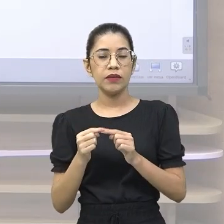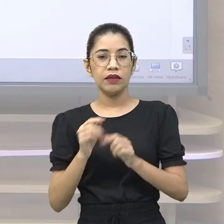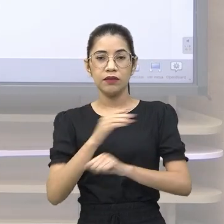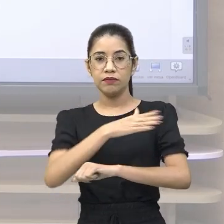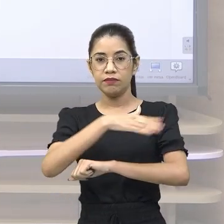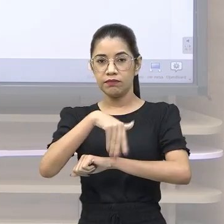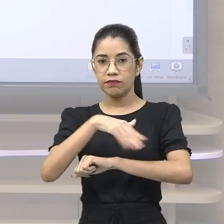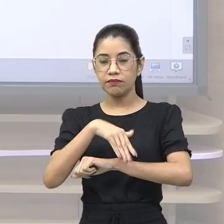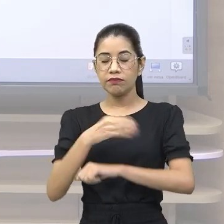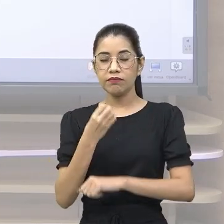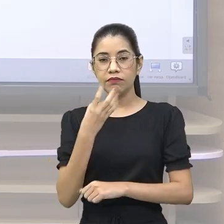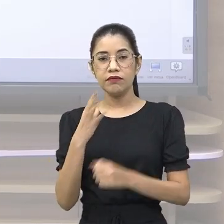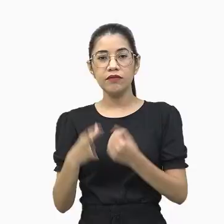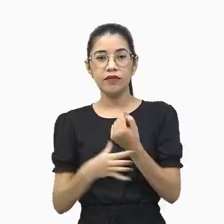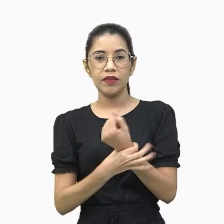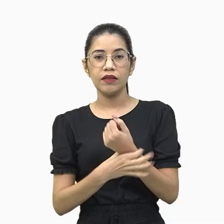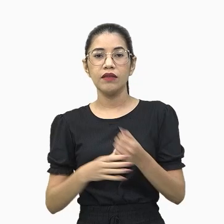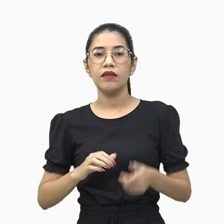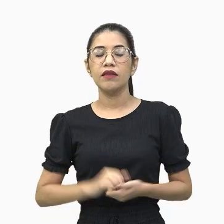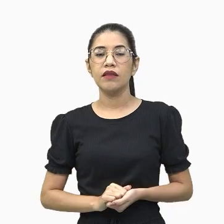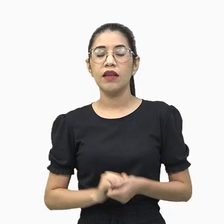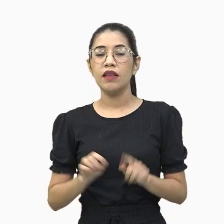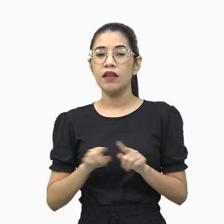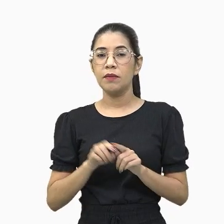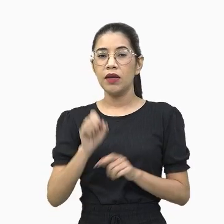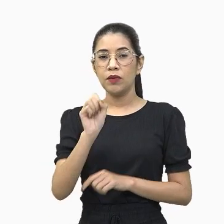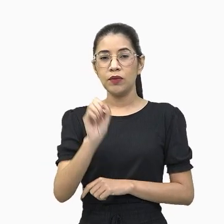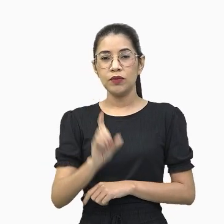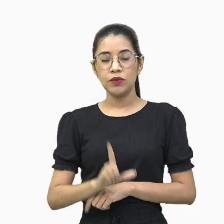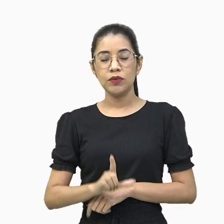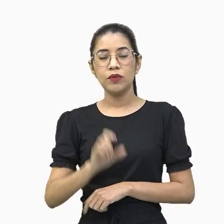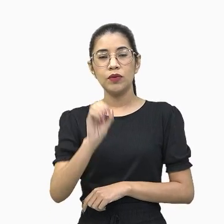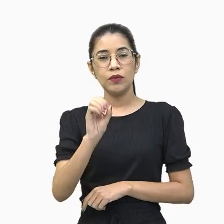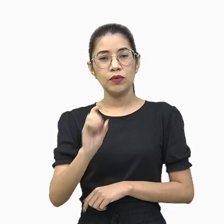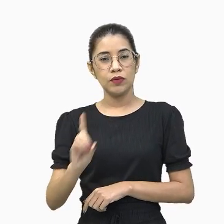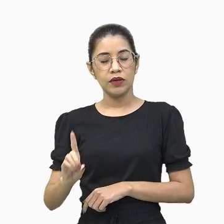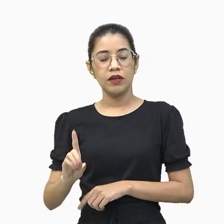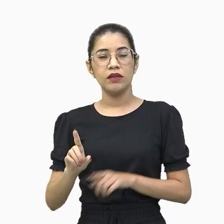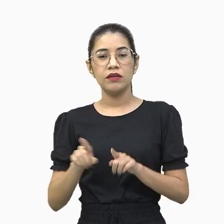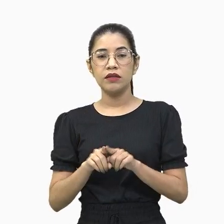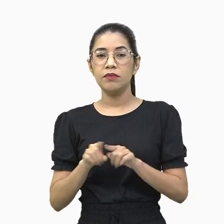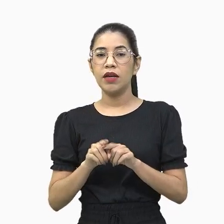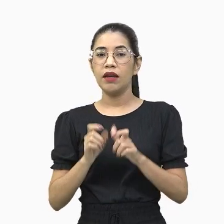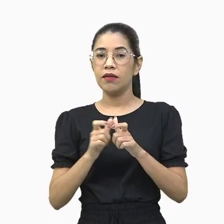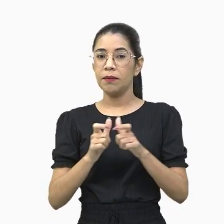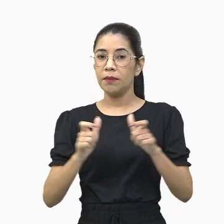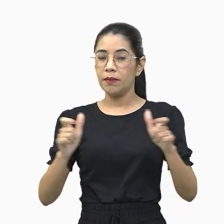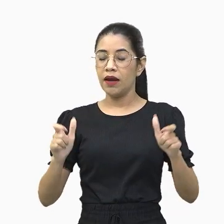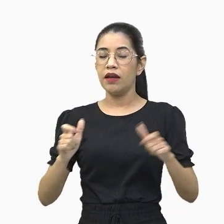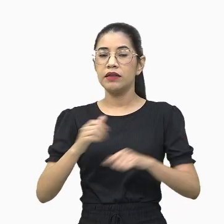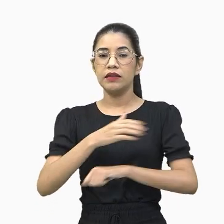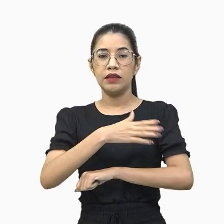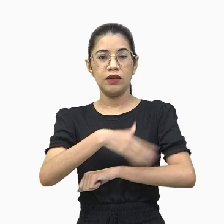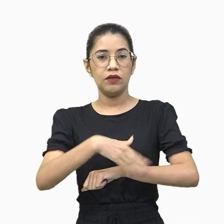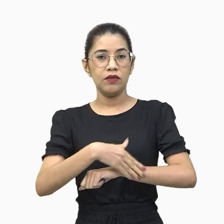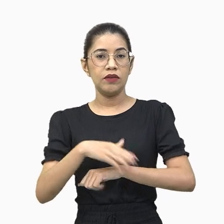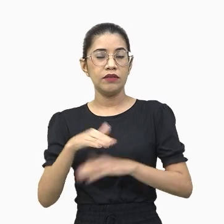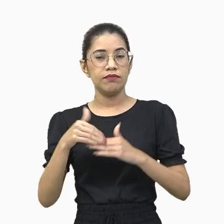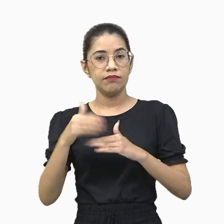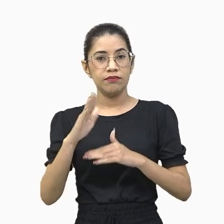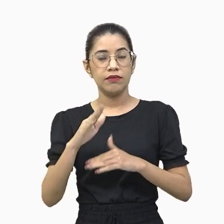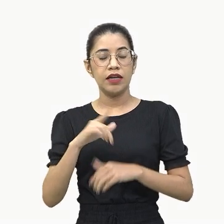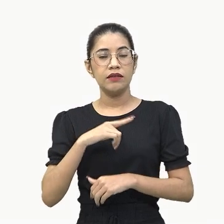temos também que as regiões Sul e Sudeste eh elas são as maiores extensões de rodovias do Brasil